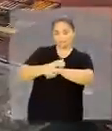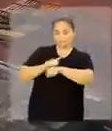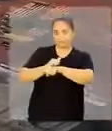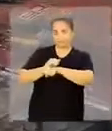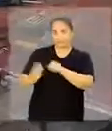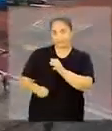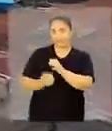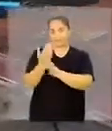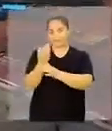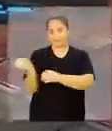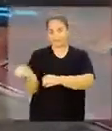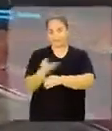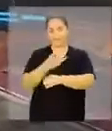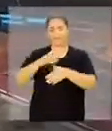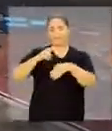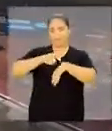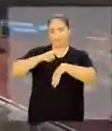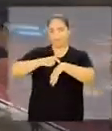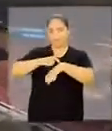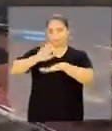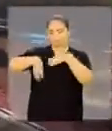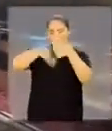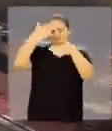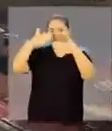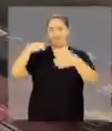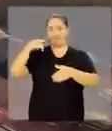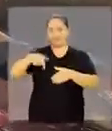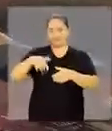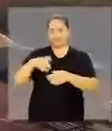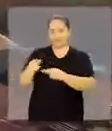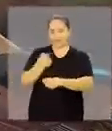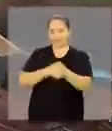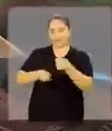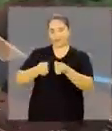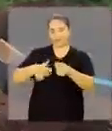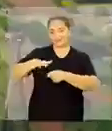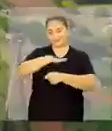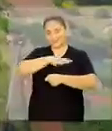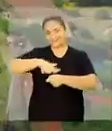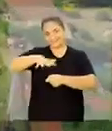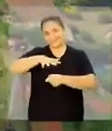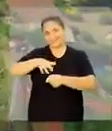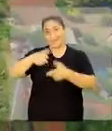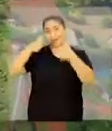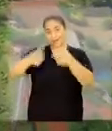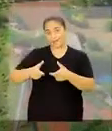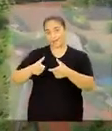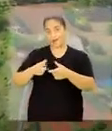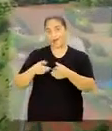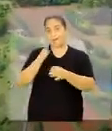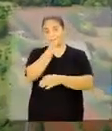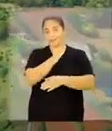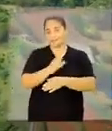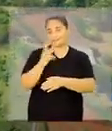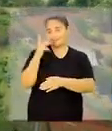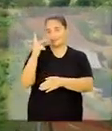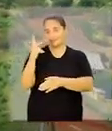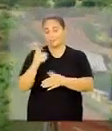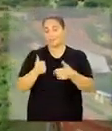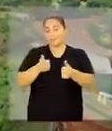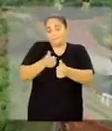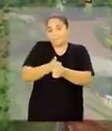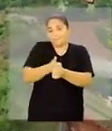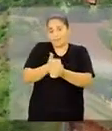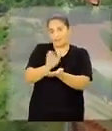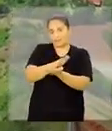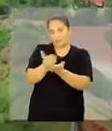estratégica vai inaugurar um novo ciclo de desenvolvimento econômico para a região. Localizada entre Brasil e Paraguai e próxima